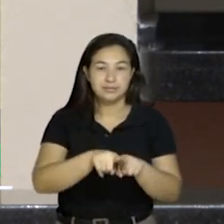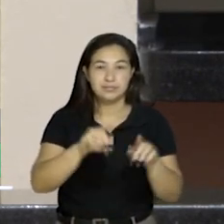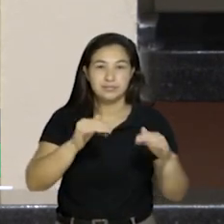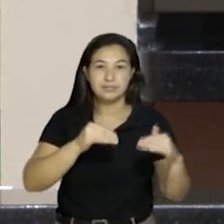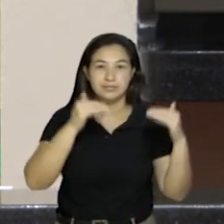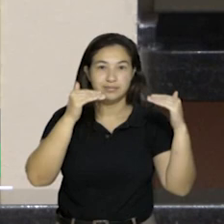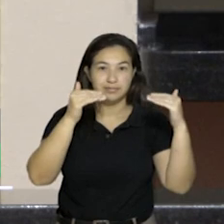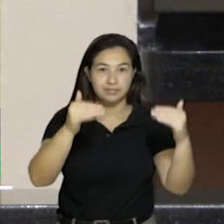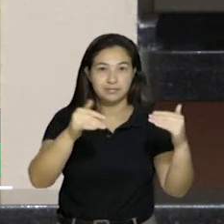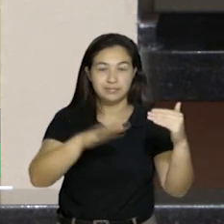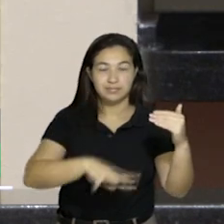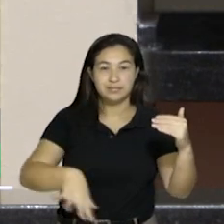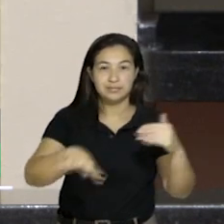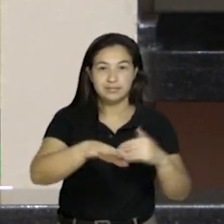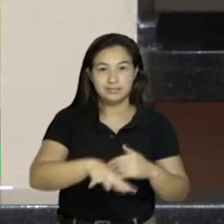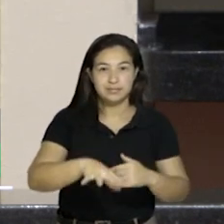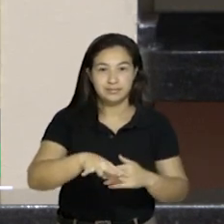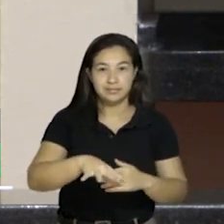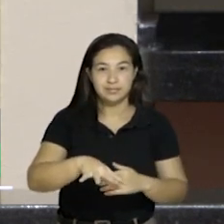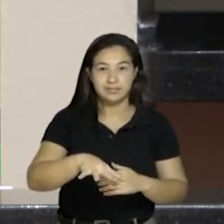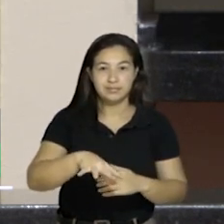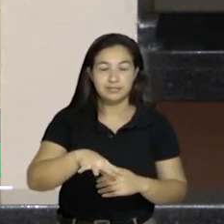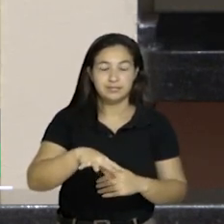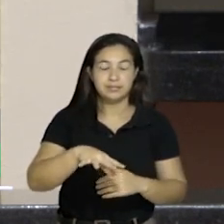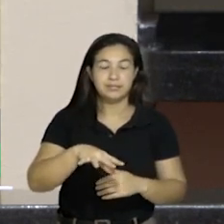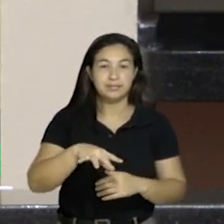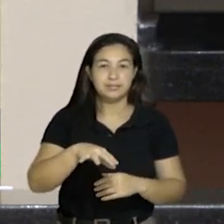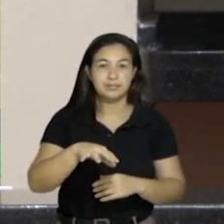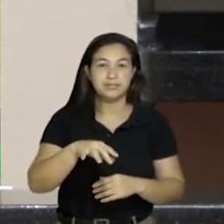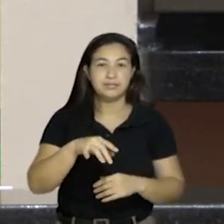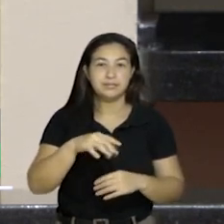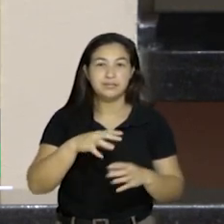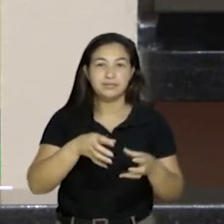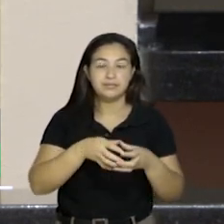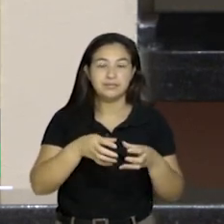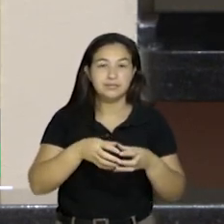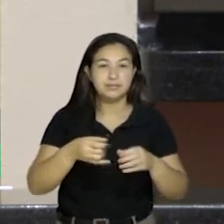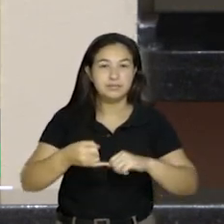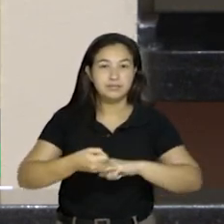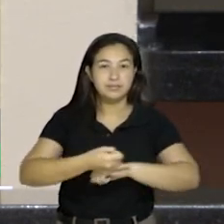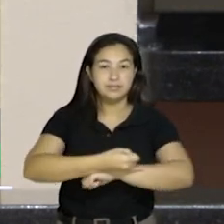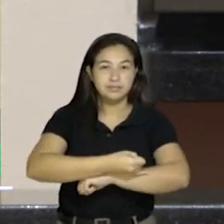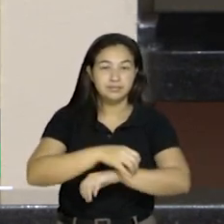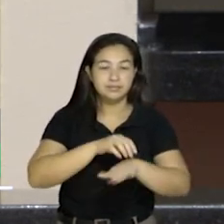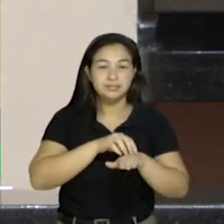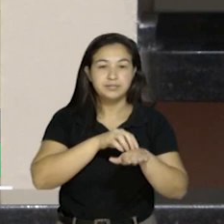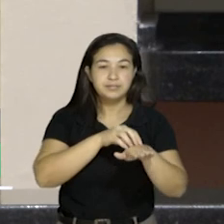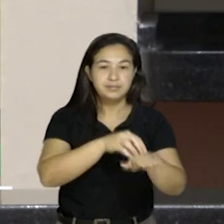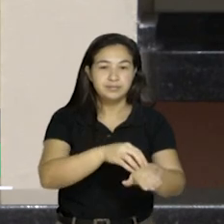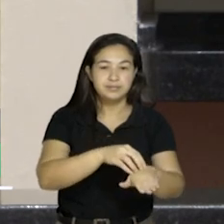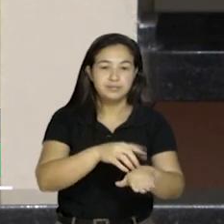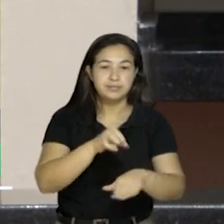regional do departamento Nacional de infraestrutura e transportes